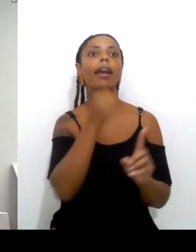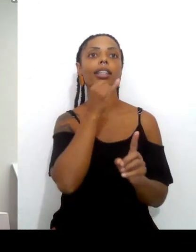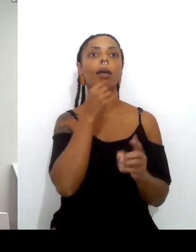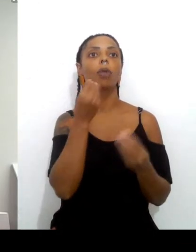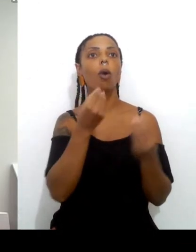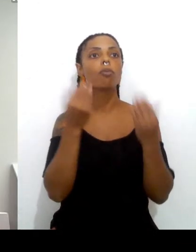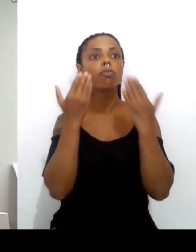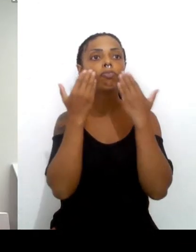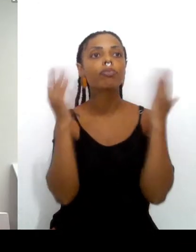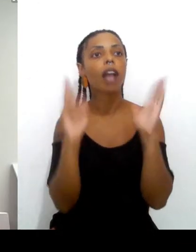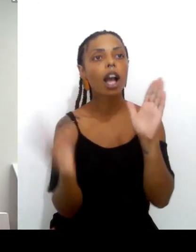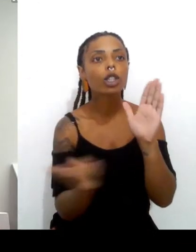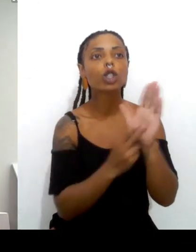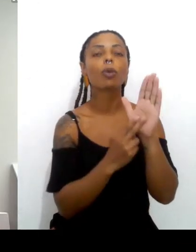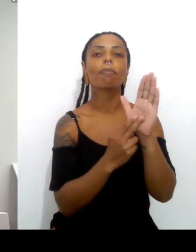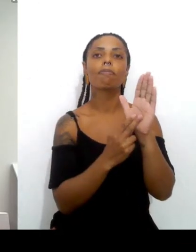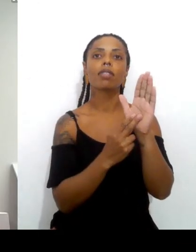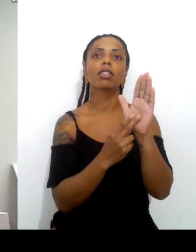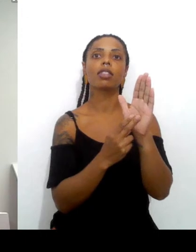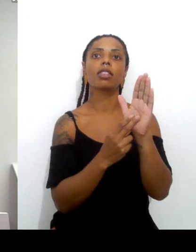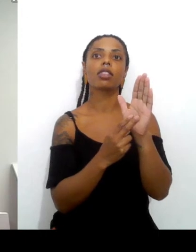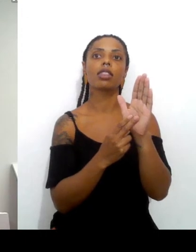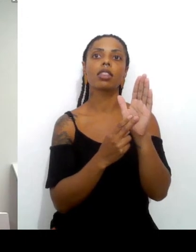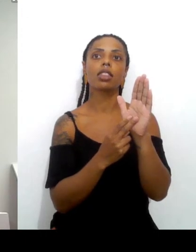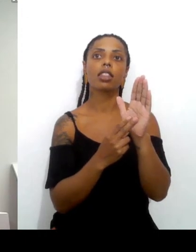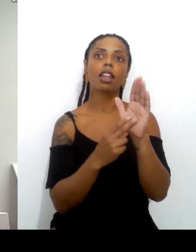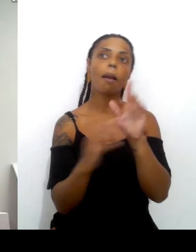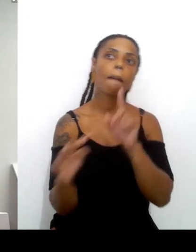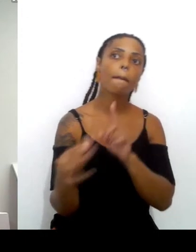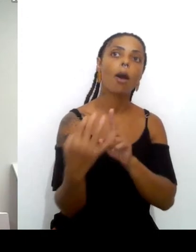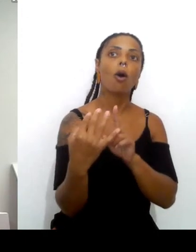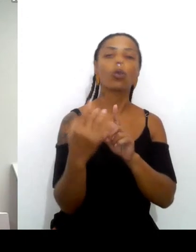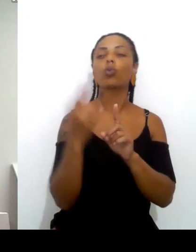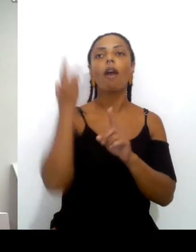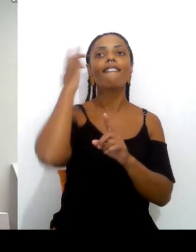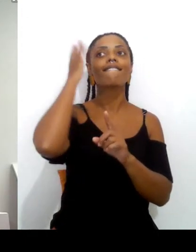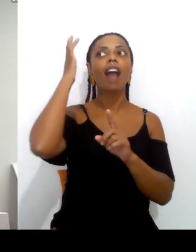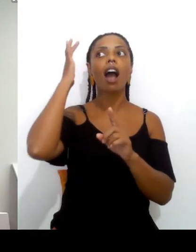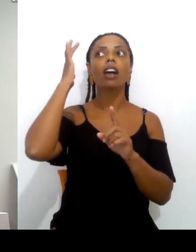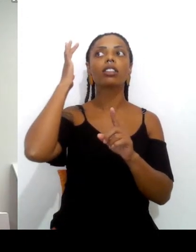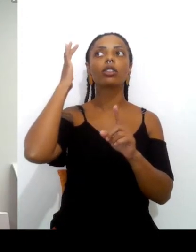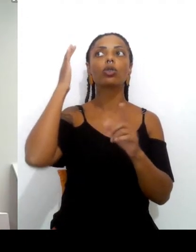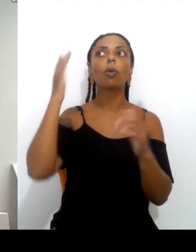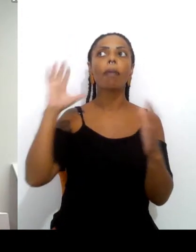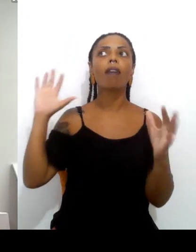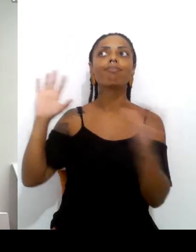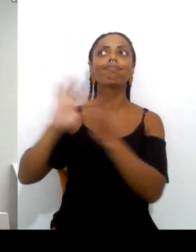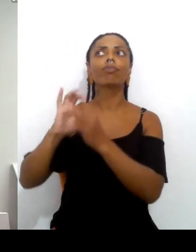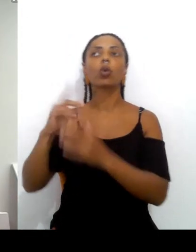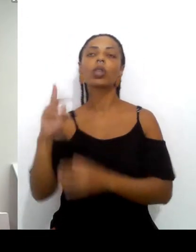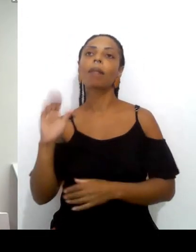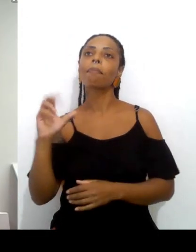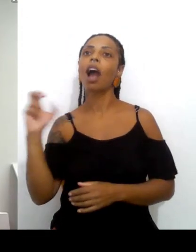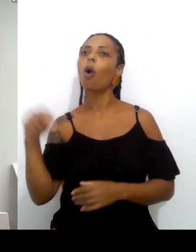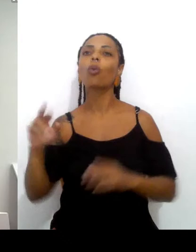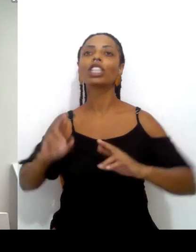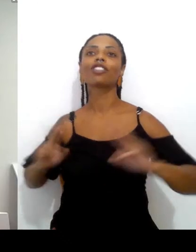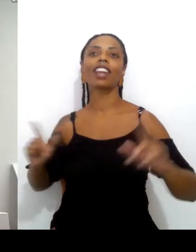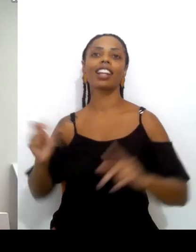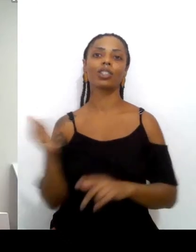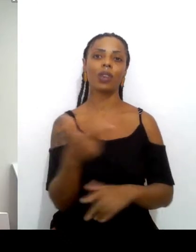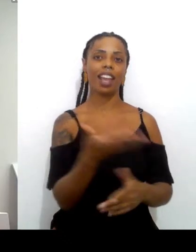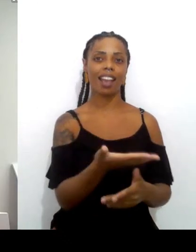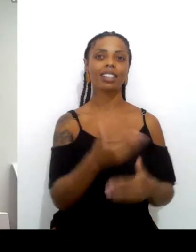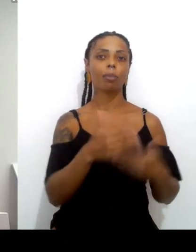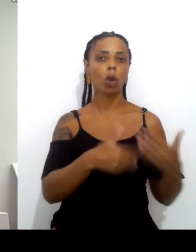uma visibilidade não são narrativas que se possam facilmente atrelar a bacon esses modelos de deliberação de